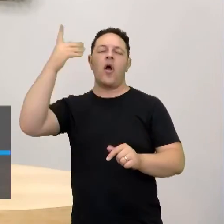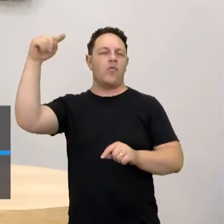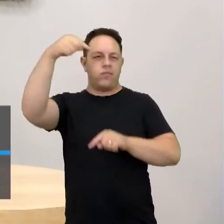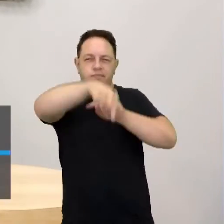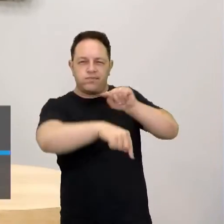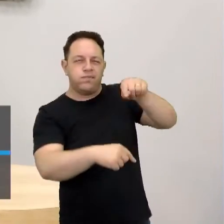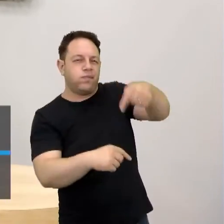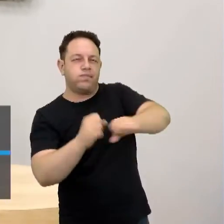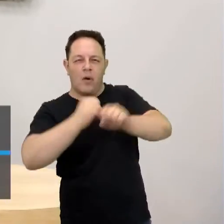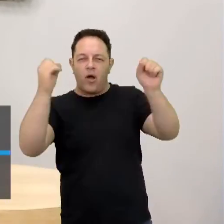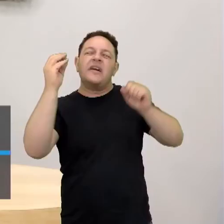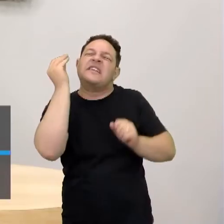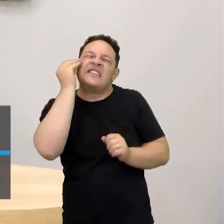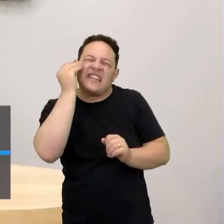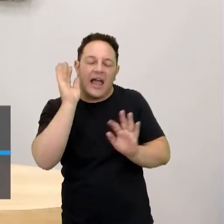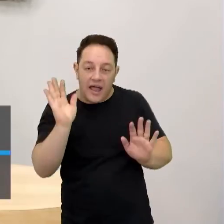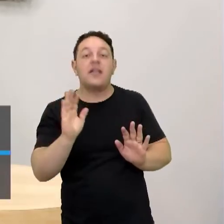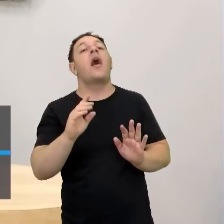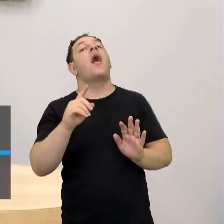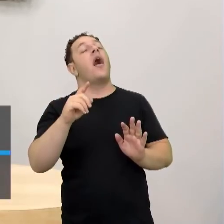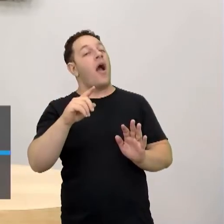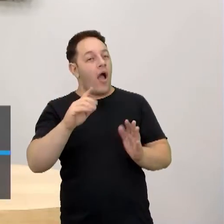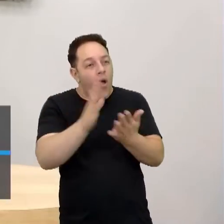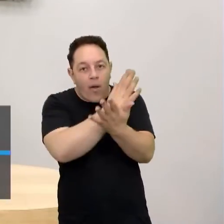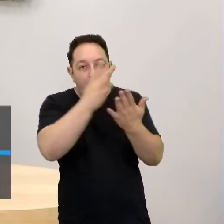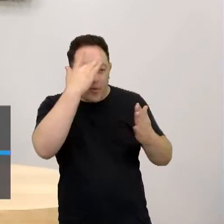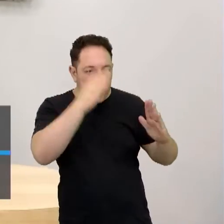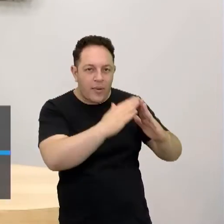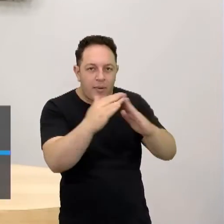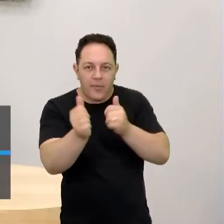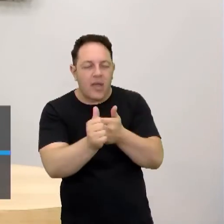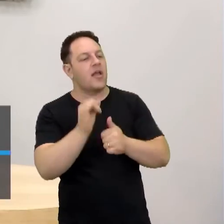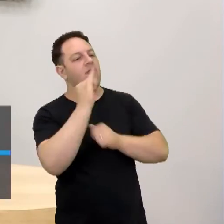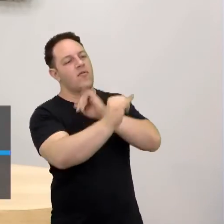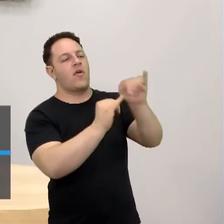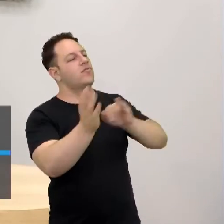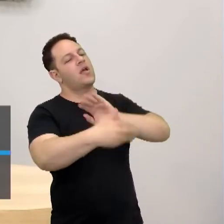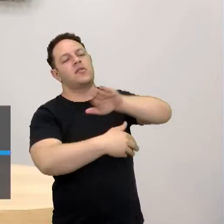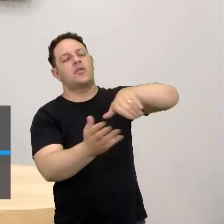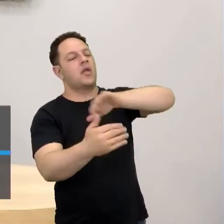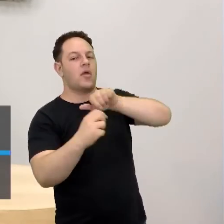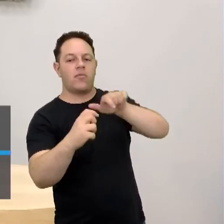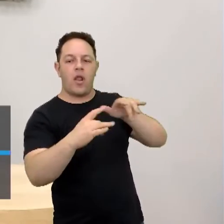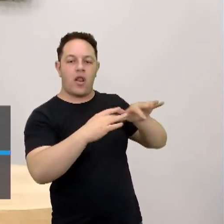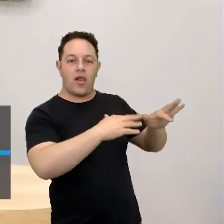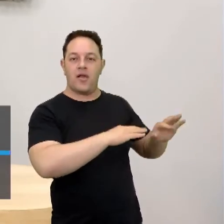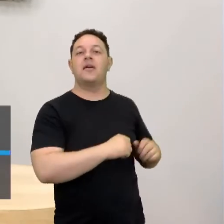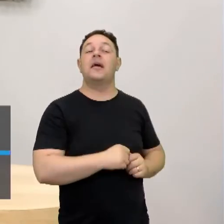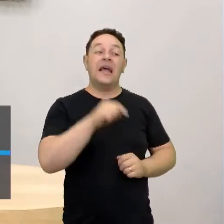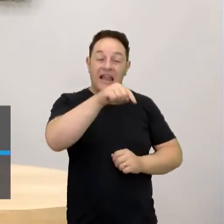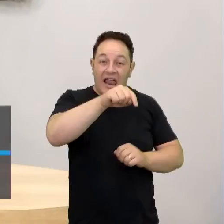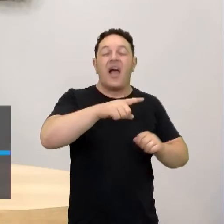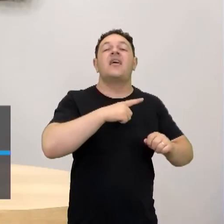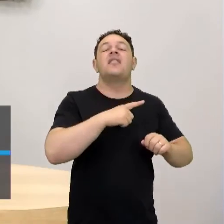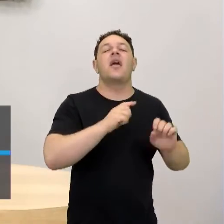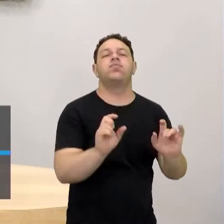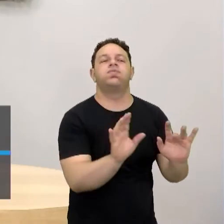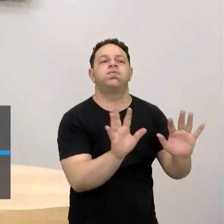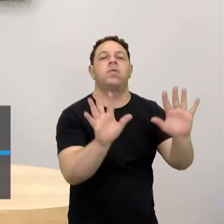hoje tem, né, o armamento. Não, ainda até hoje a parte nuclear ela é muito alta, né? E a